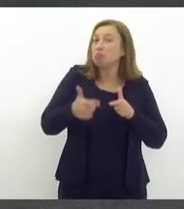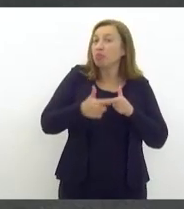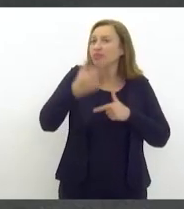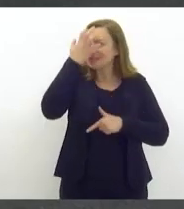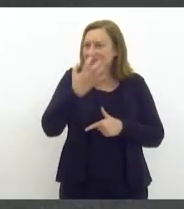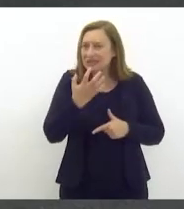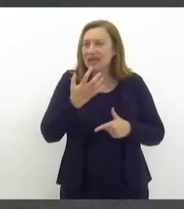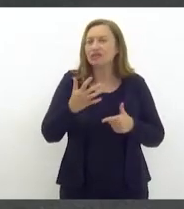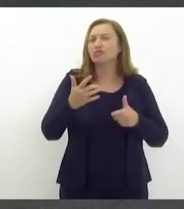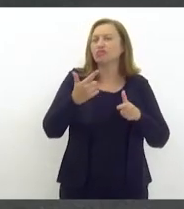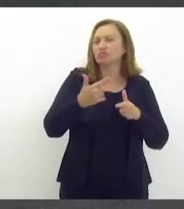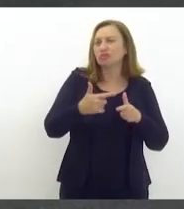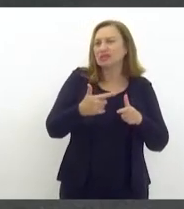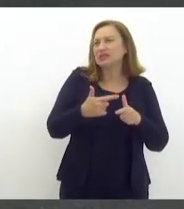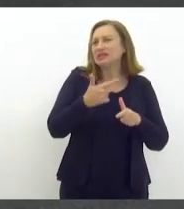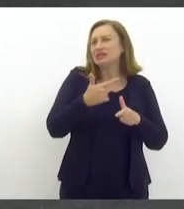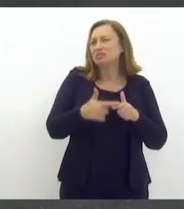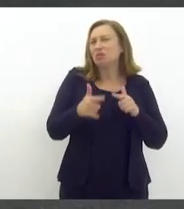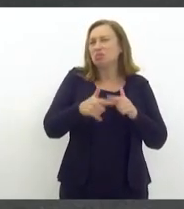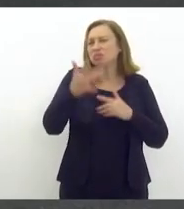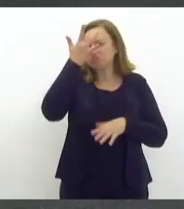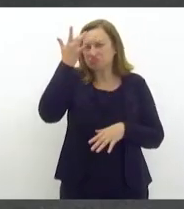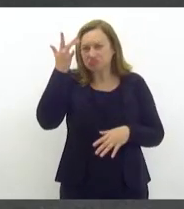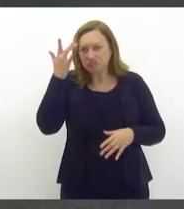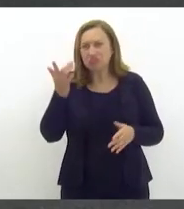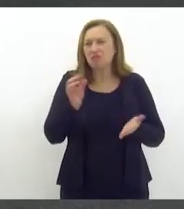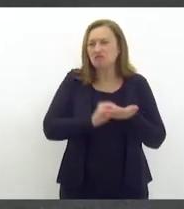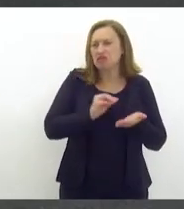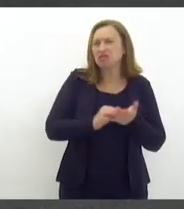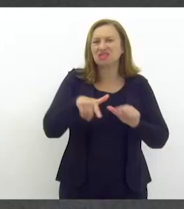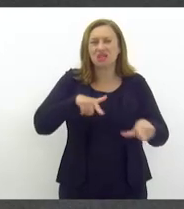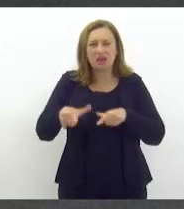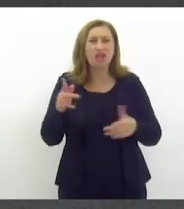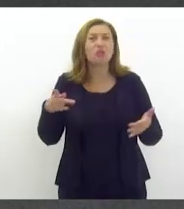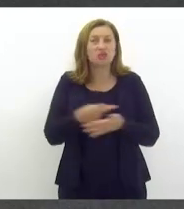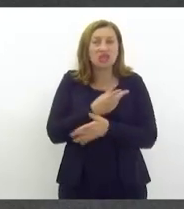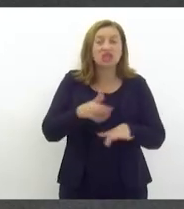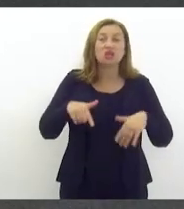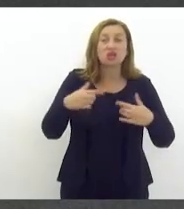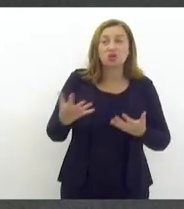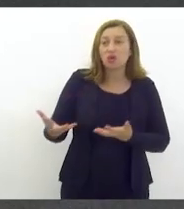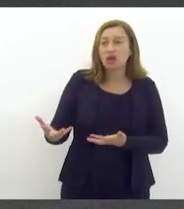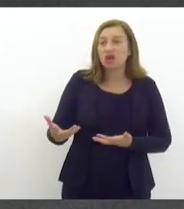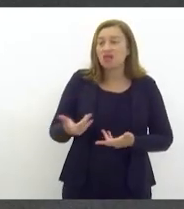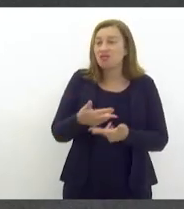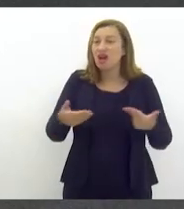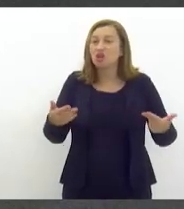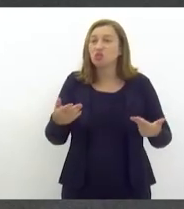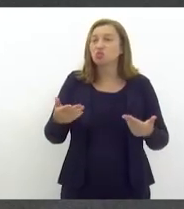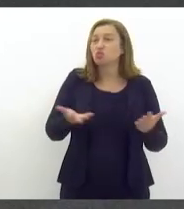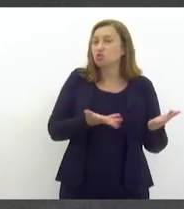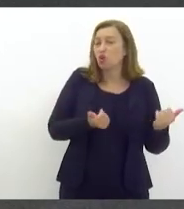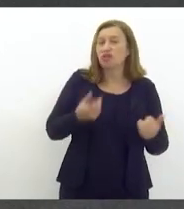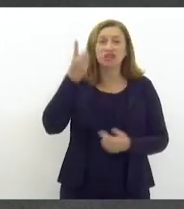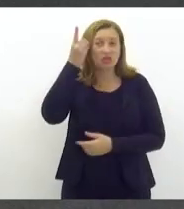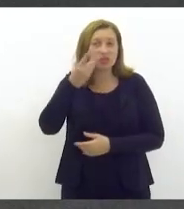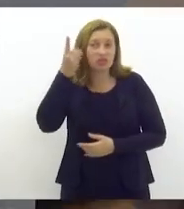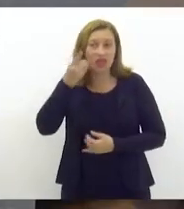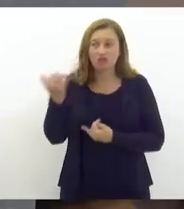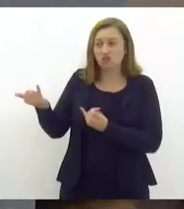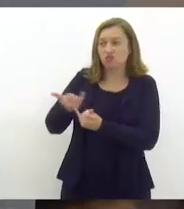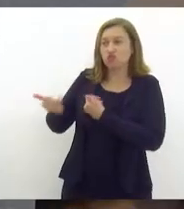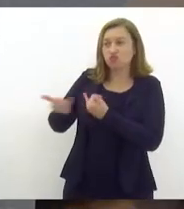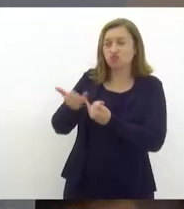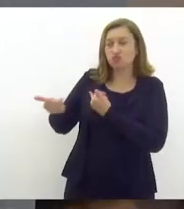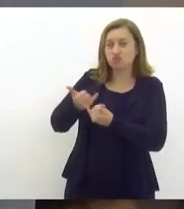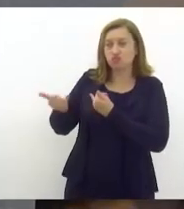de saúde mental, de ansiedade, o desemprego causa isso. Eu recebo muitos jovens, deputado, e tenho acesso a